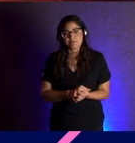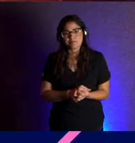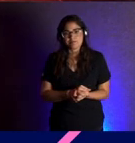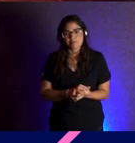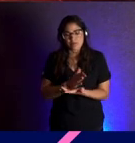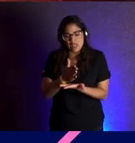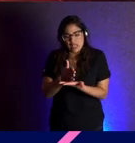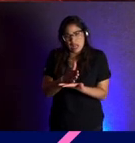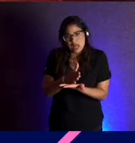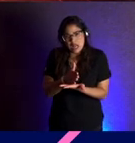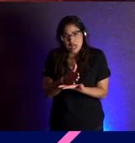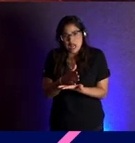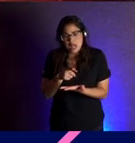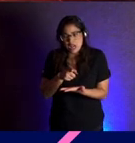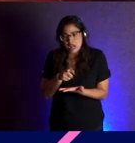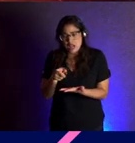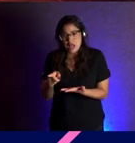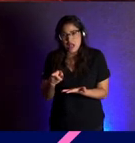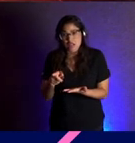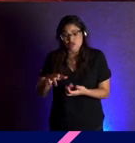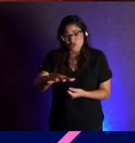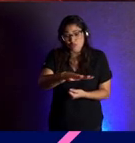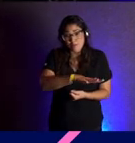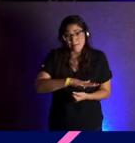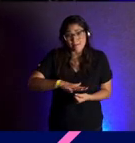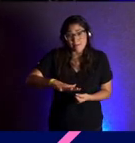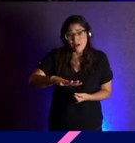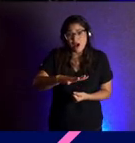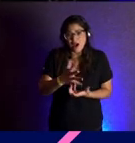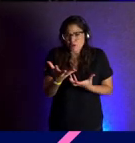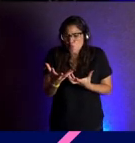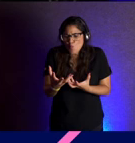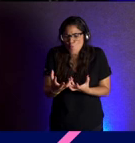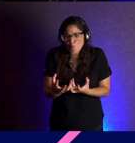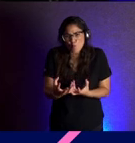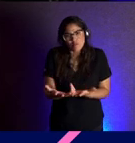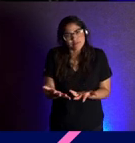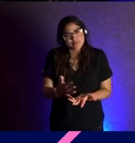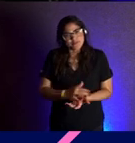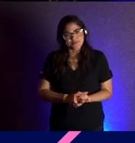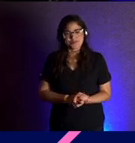Mato Piba toda é uma área que vai ficar sob seca extrema, estiagem, desculpa.